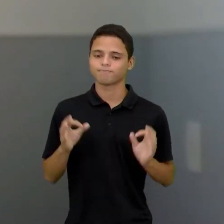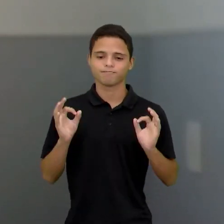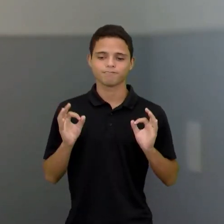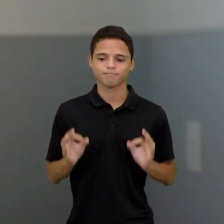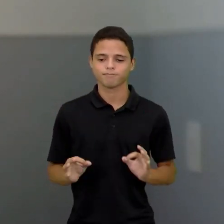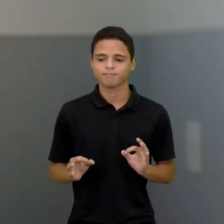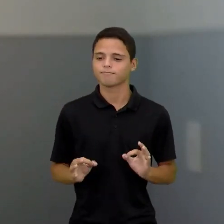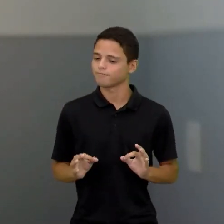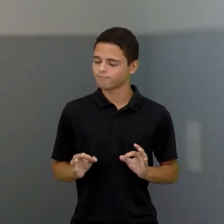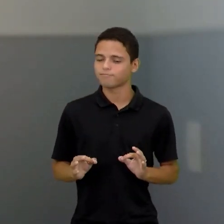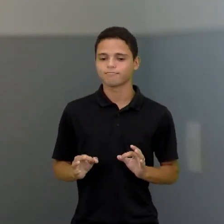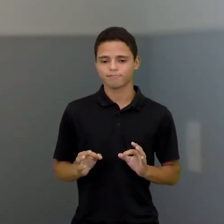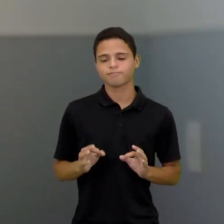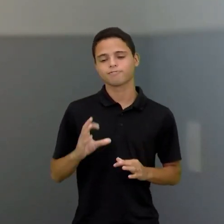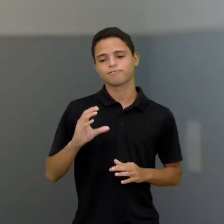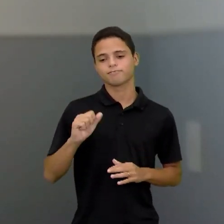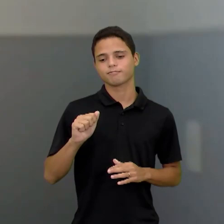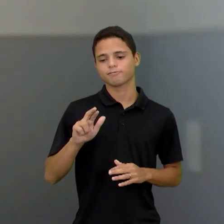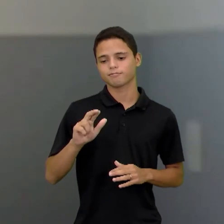Com certeza, Cauê.